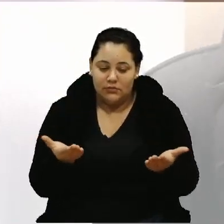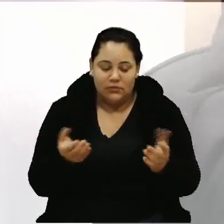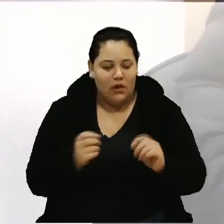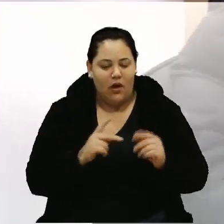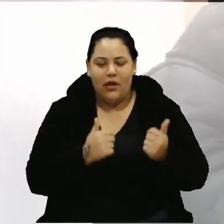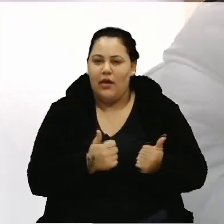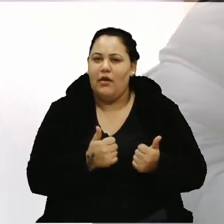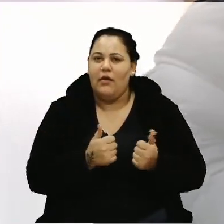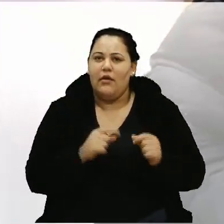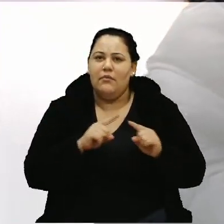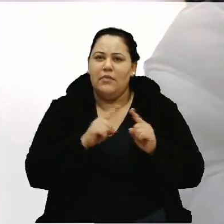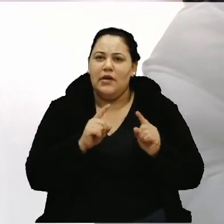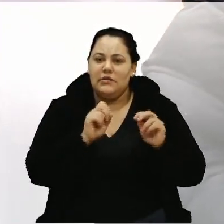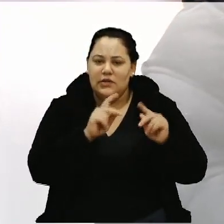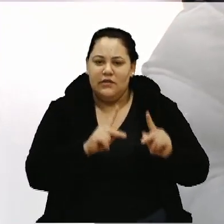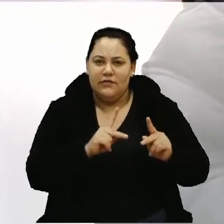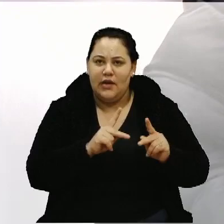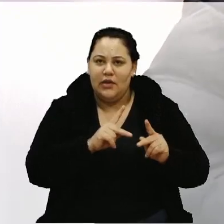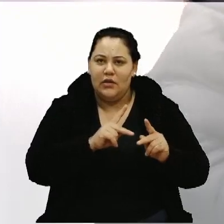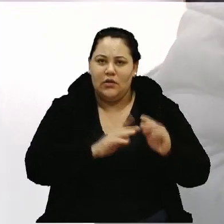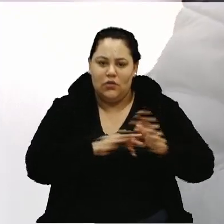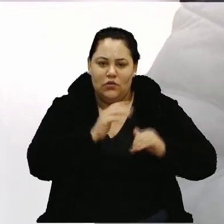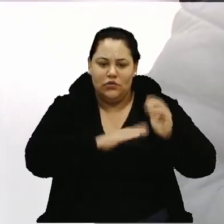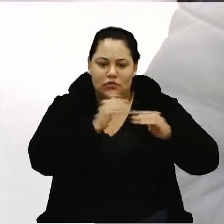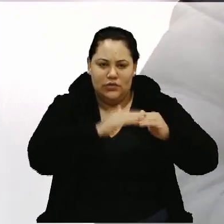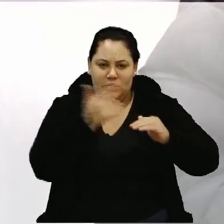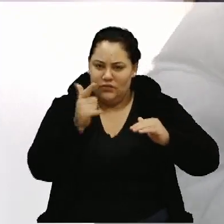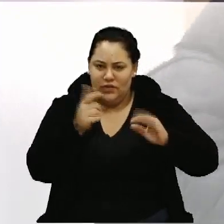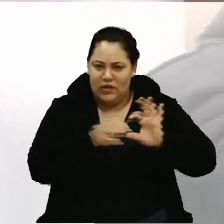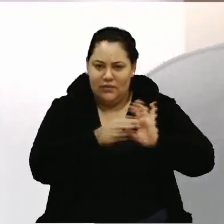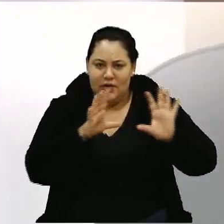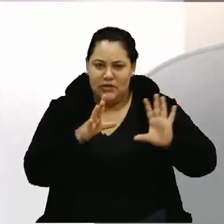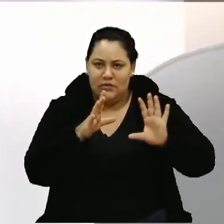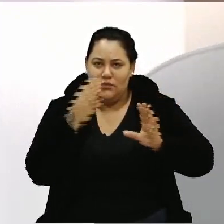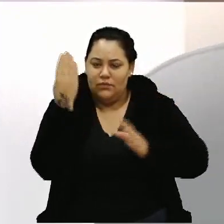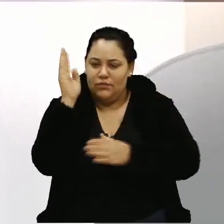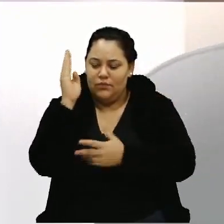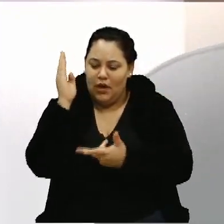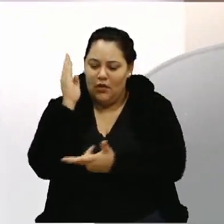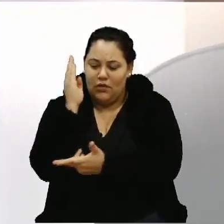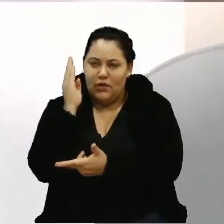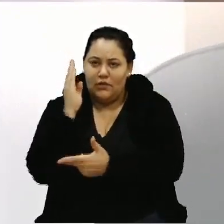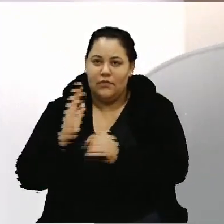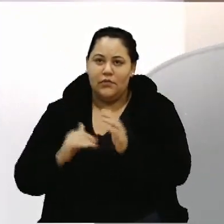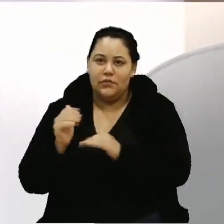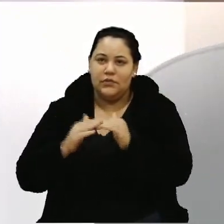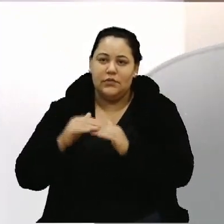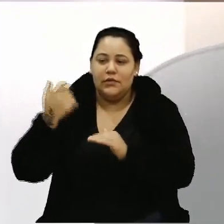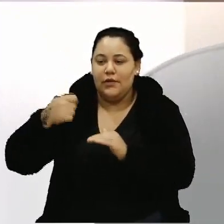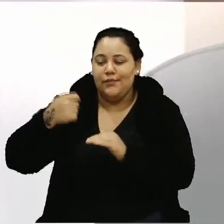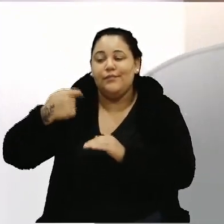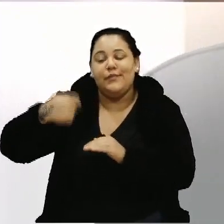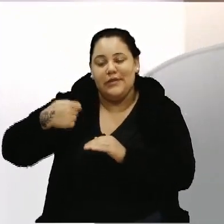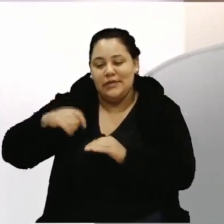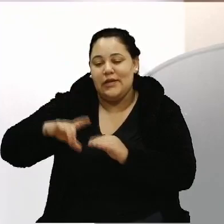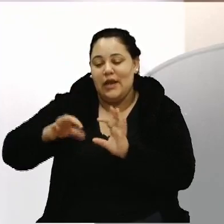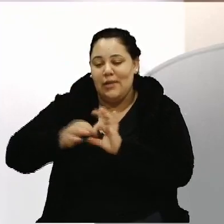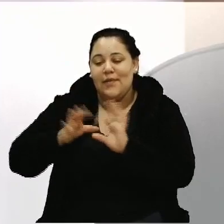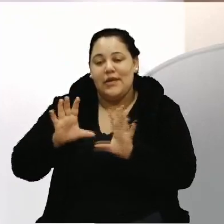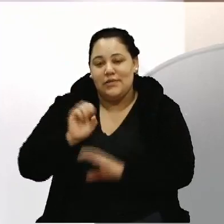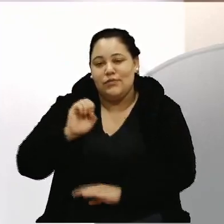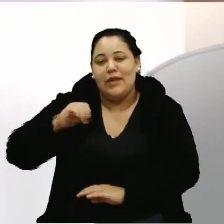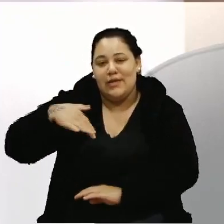vai construir já não tem a liberação para cortar e construir? Não precisa buscar liberação na SEMA.